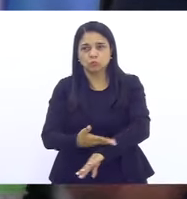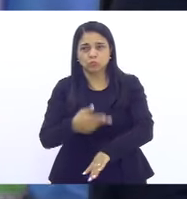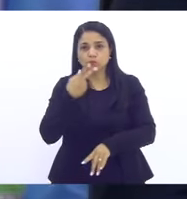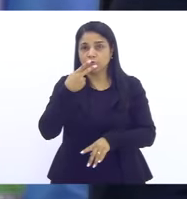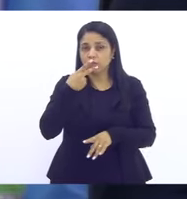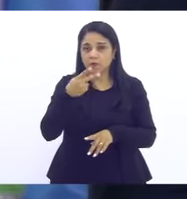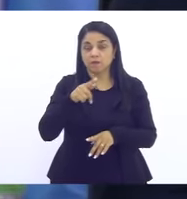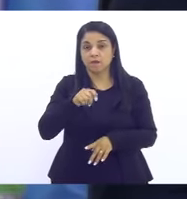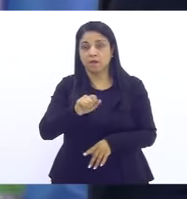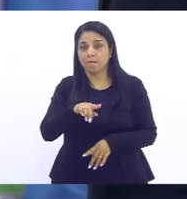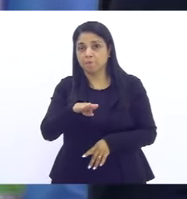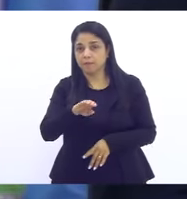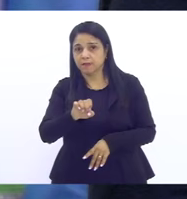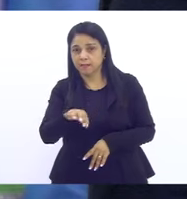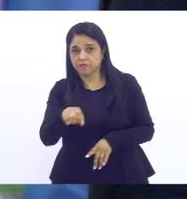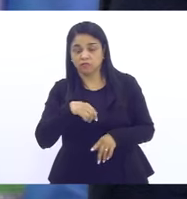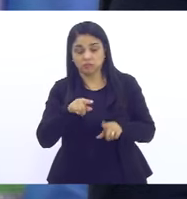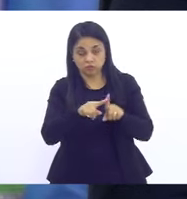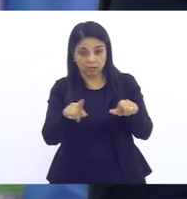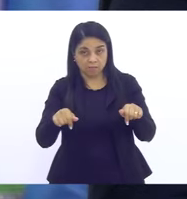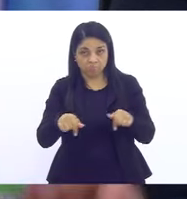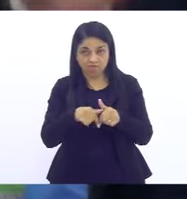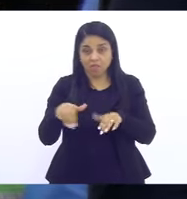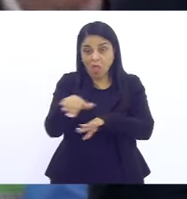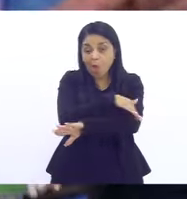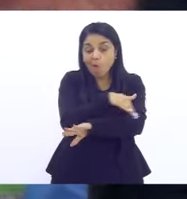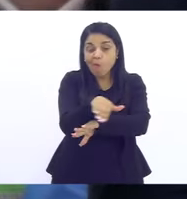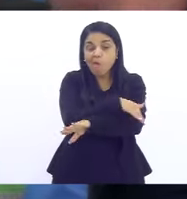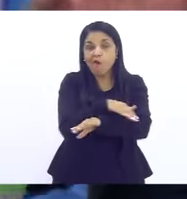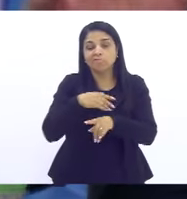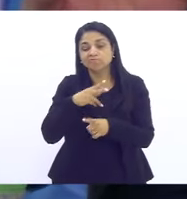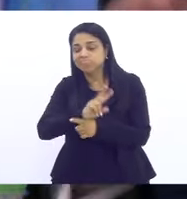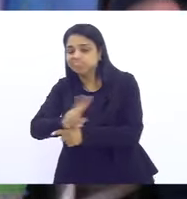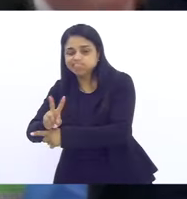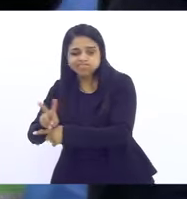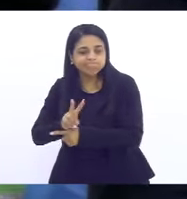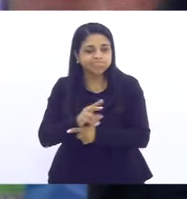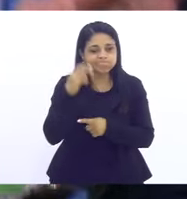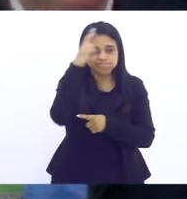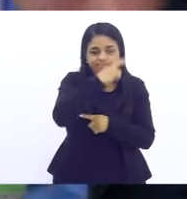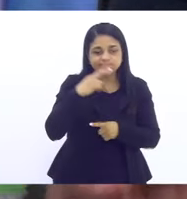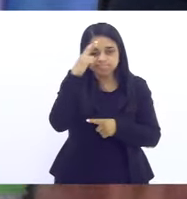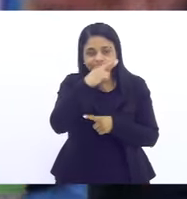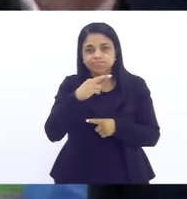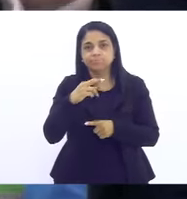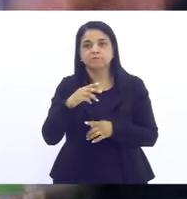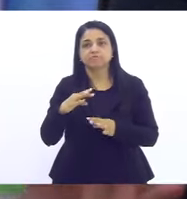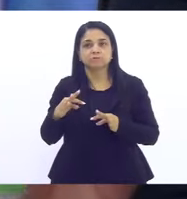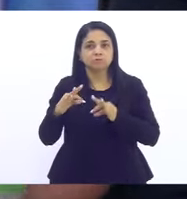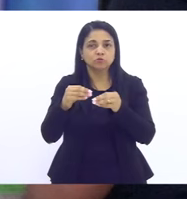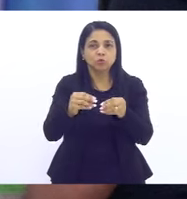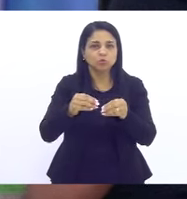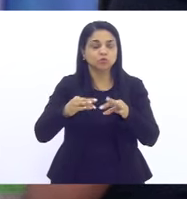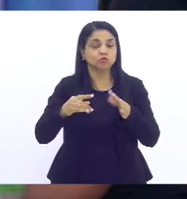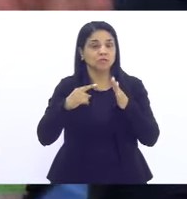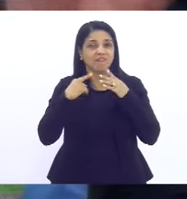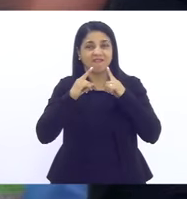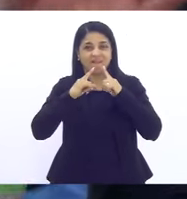são nas ruas. E era unanimidade, não era quase unanimidade, não, era unanimidade as